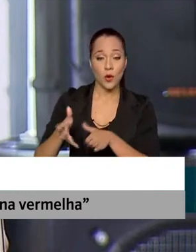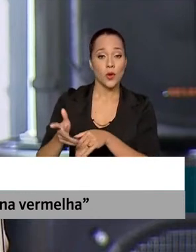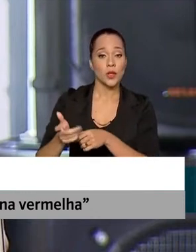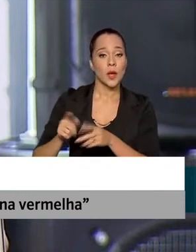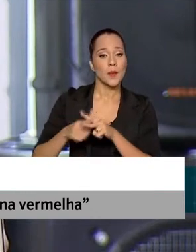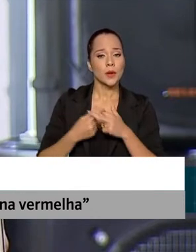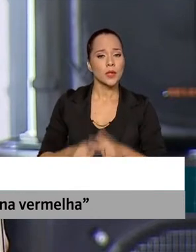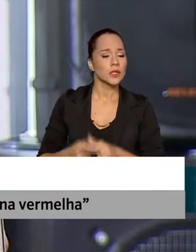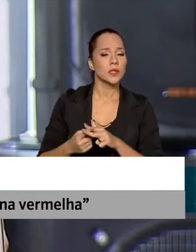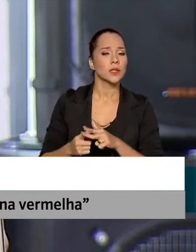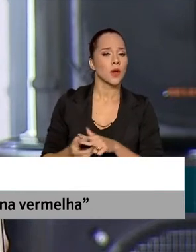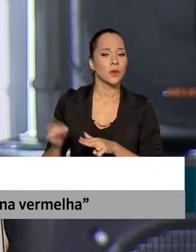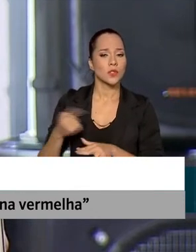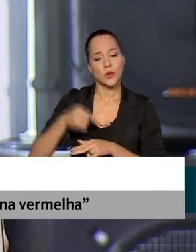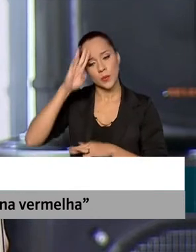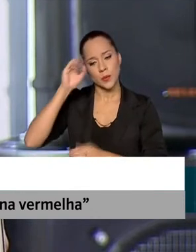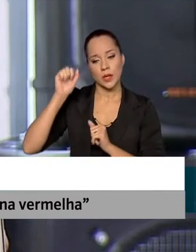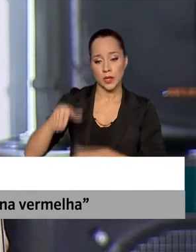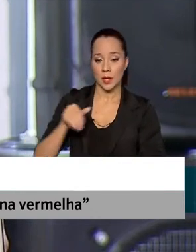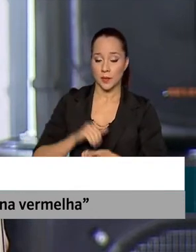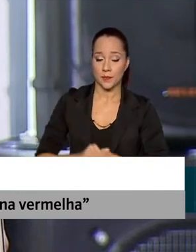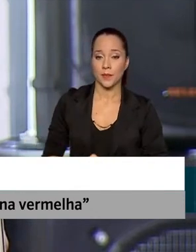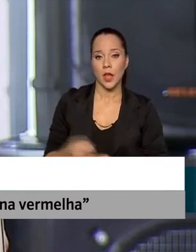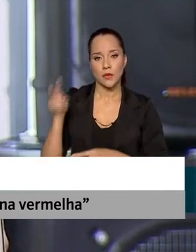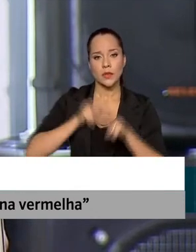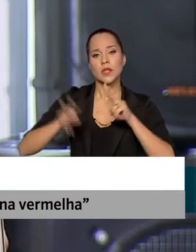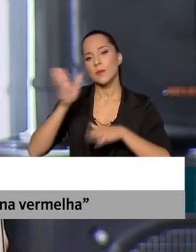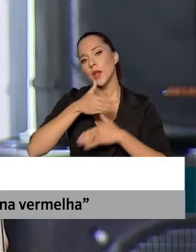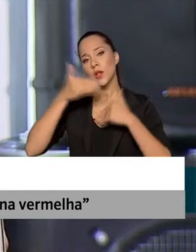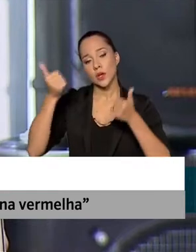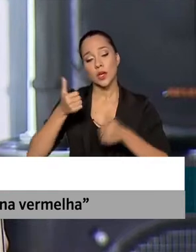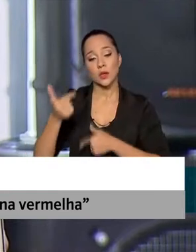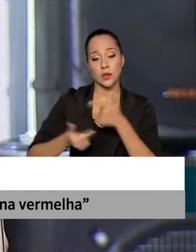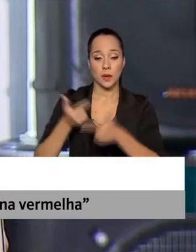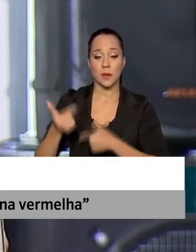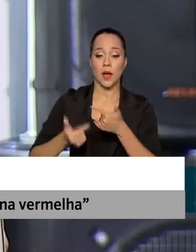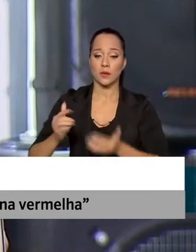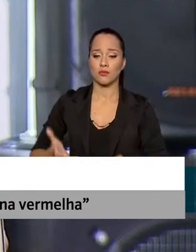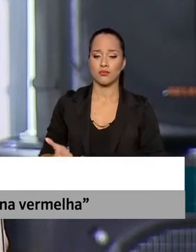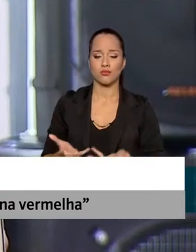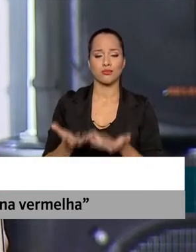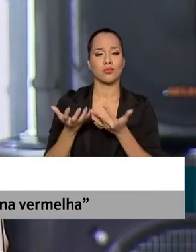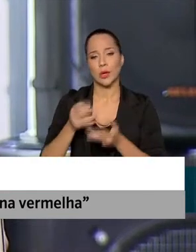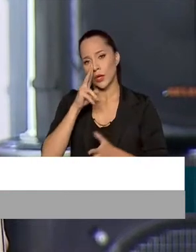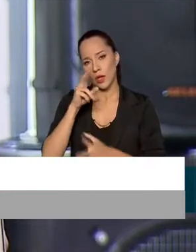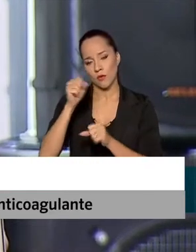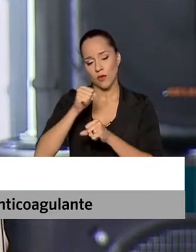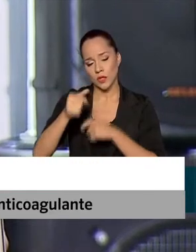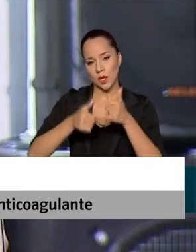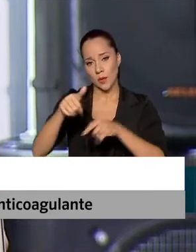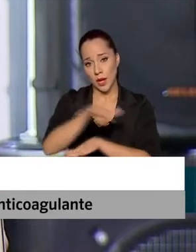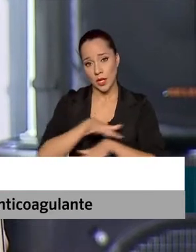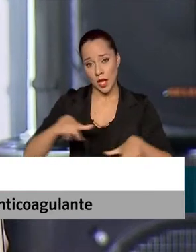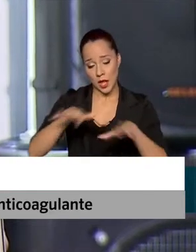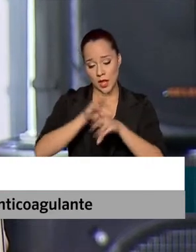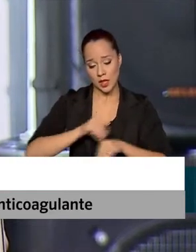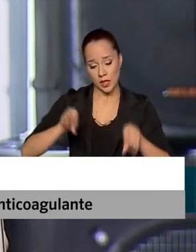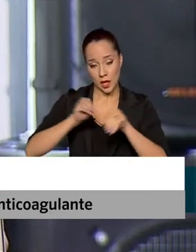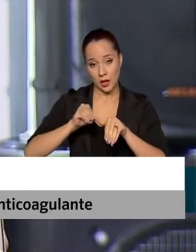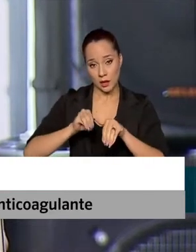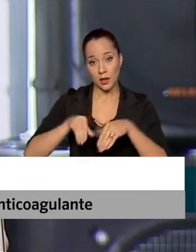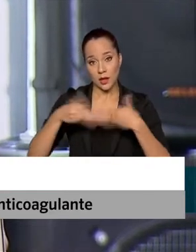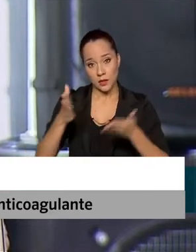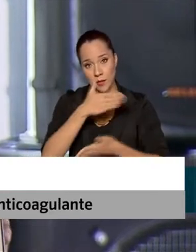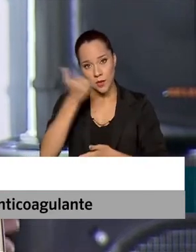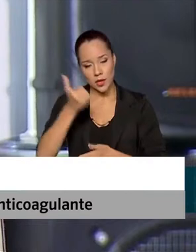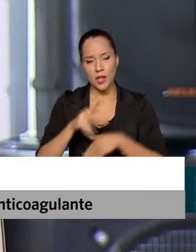do material de emprego militar, visando a melhoria da operacionalidade da Força Terrestre. Para tanto, foram